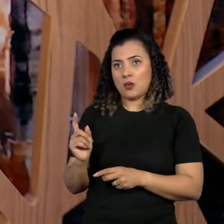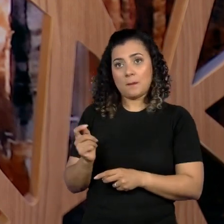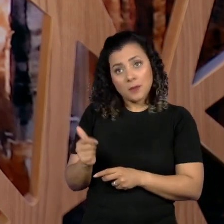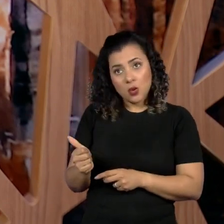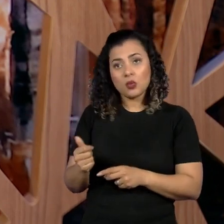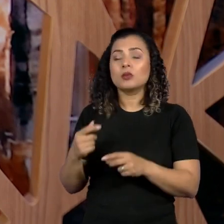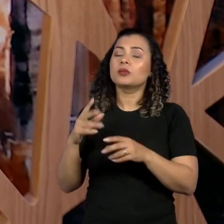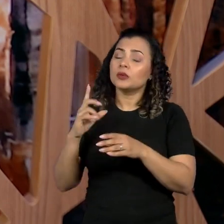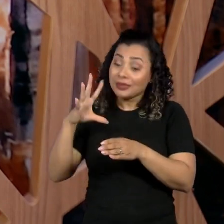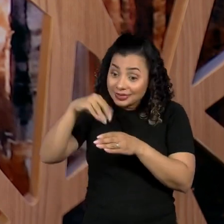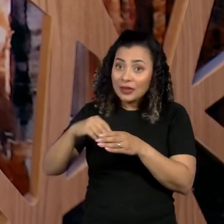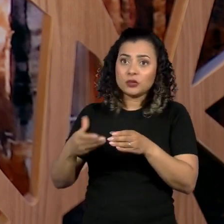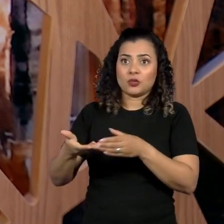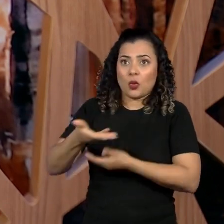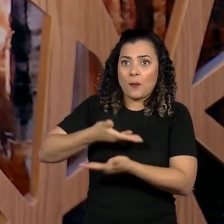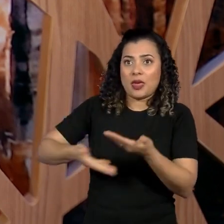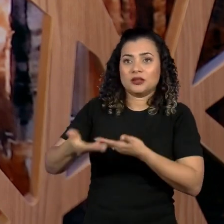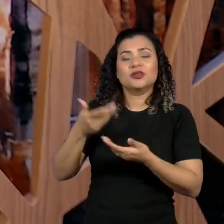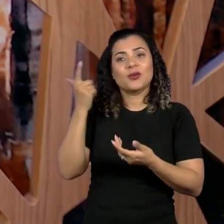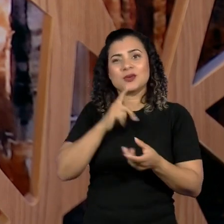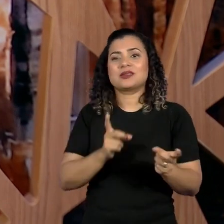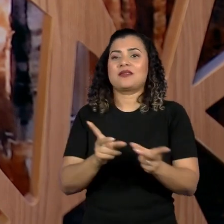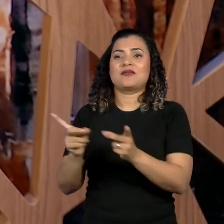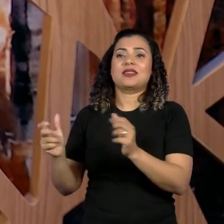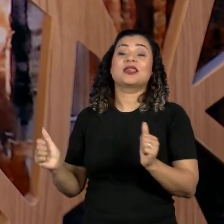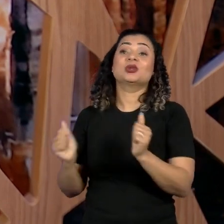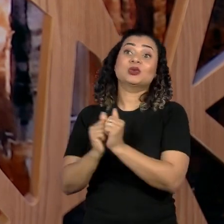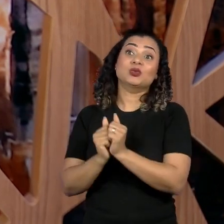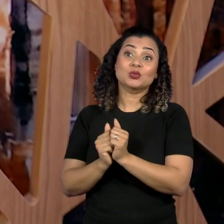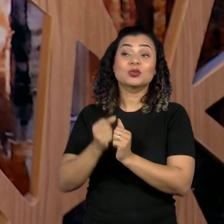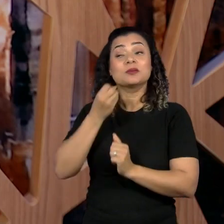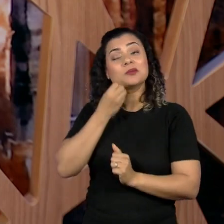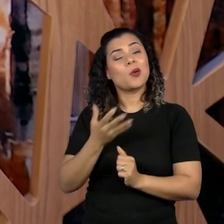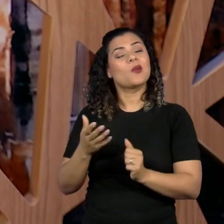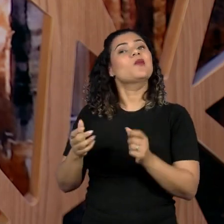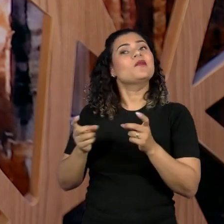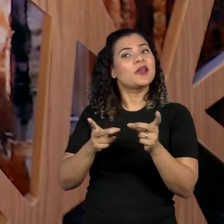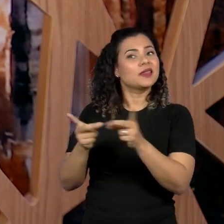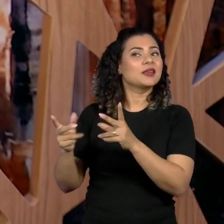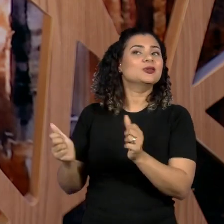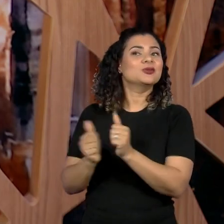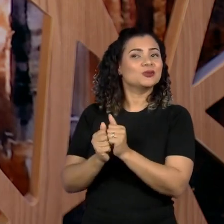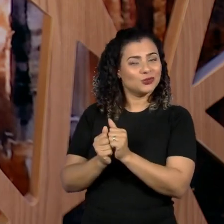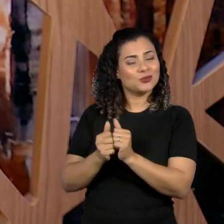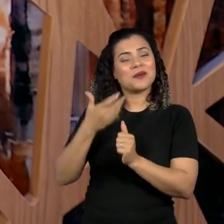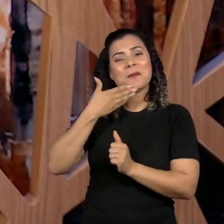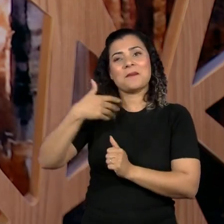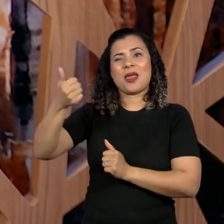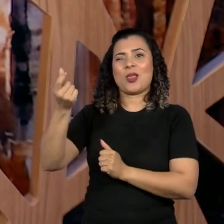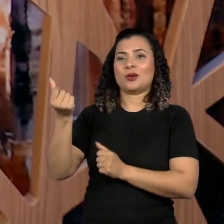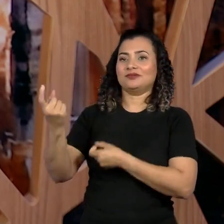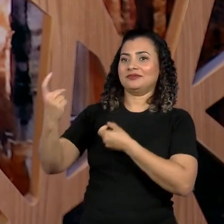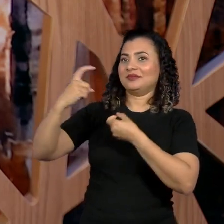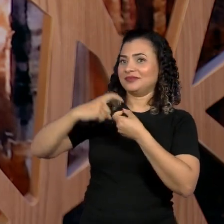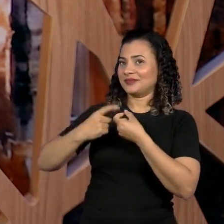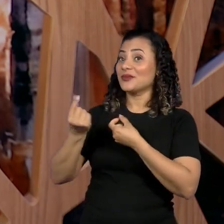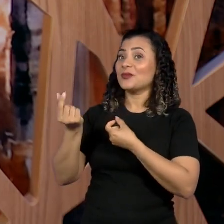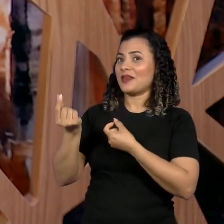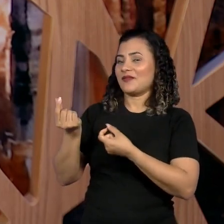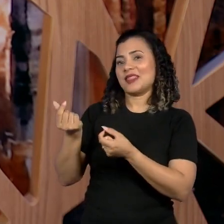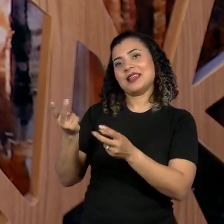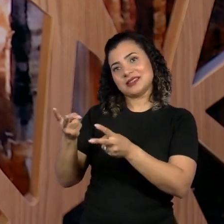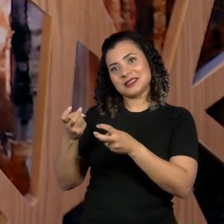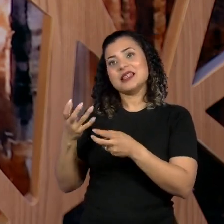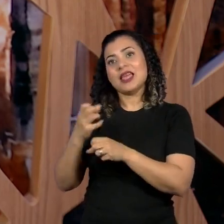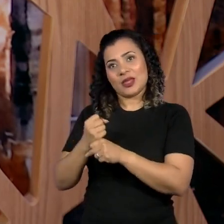da cooperativa, ela consegue vender junto. E vendendo junto, ela consegue um melhor retorno em termos